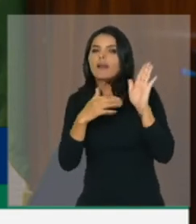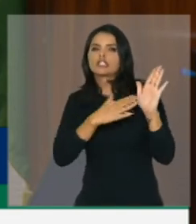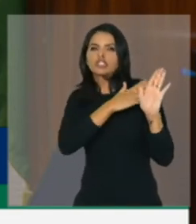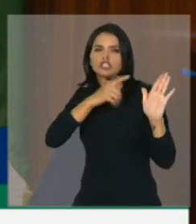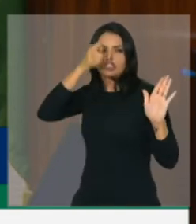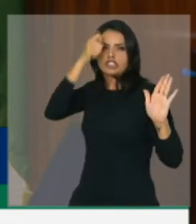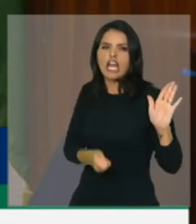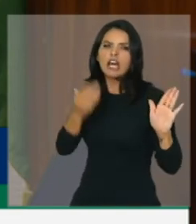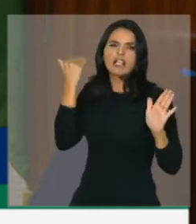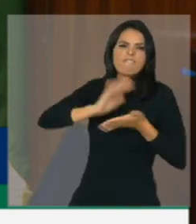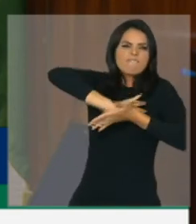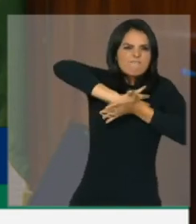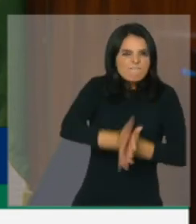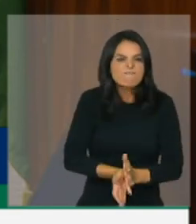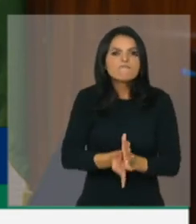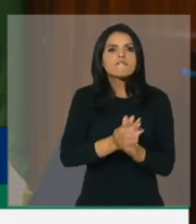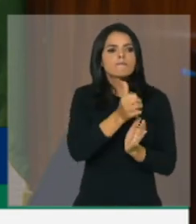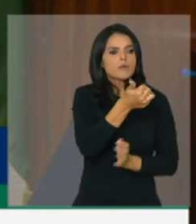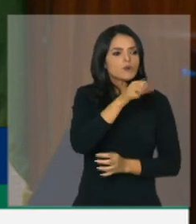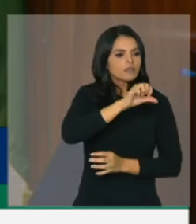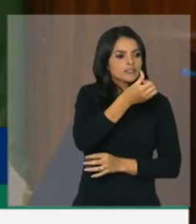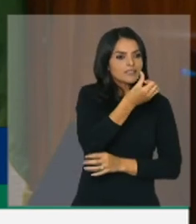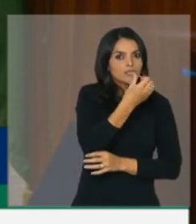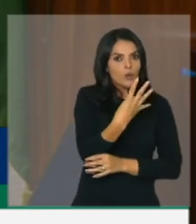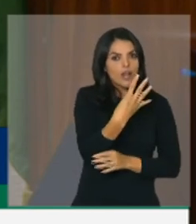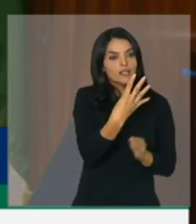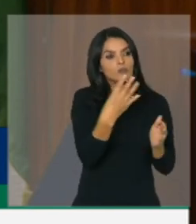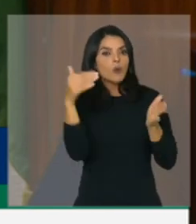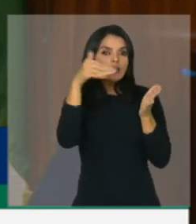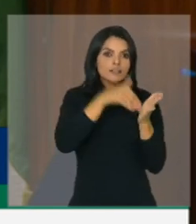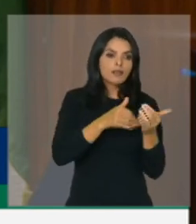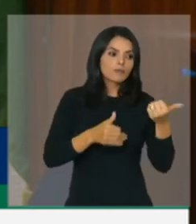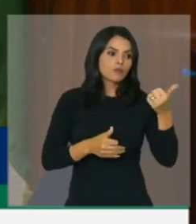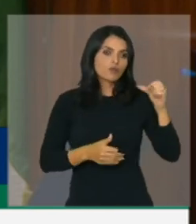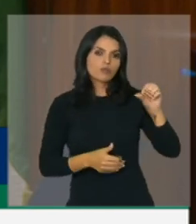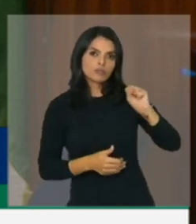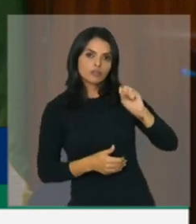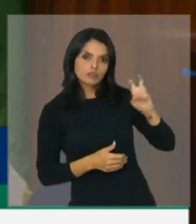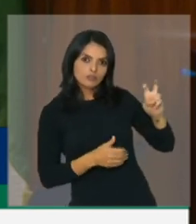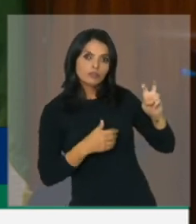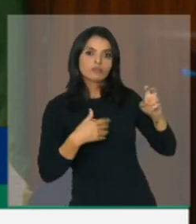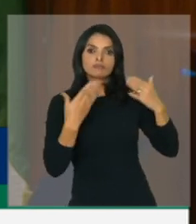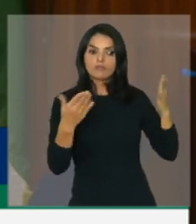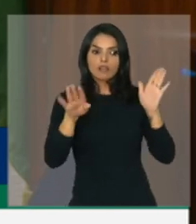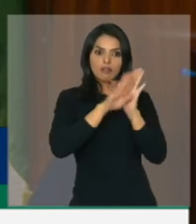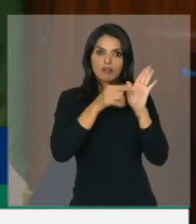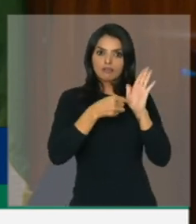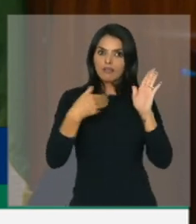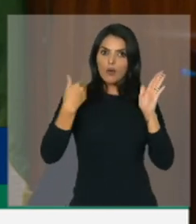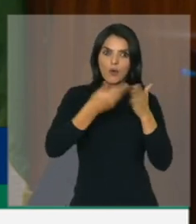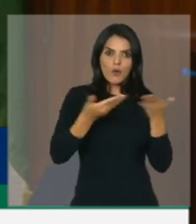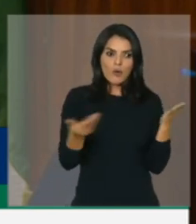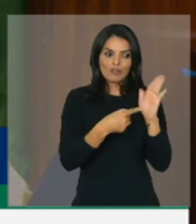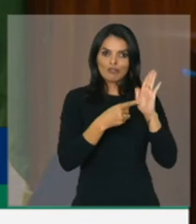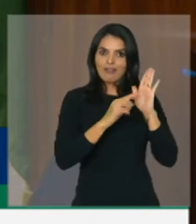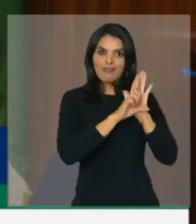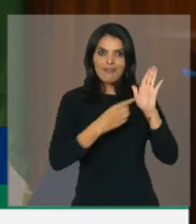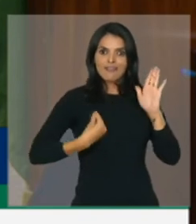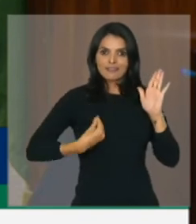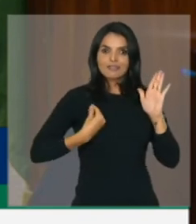país entre 64 e 85, e em especial o fato de ainda estar em vigor. E apontamos a necessidade